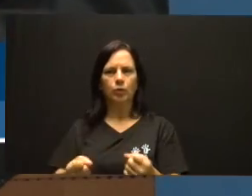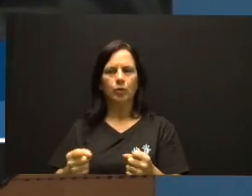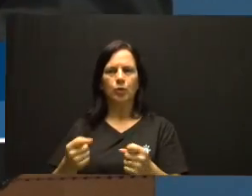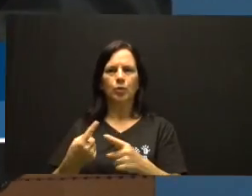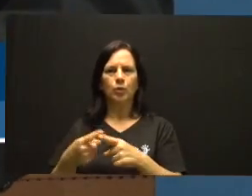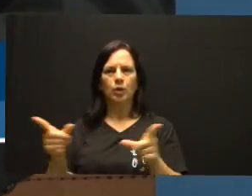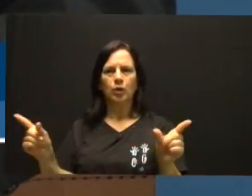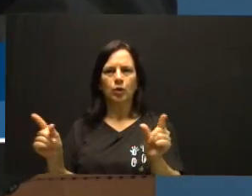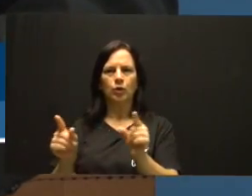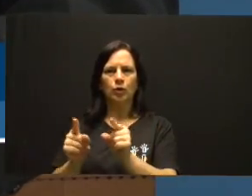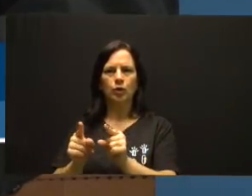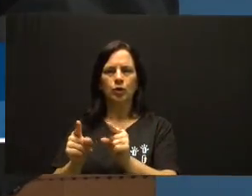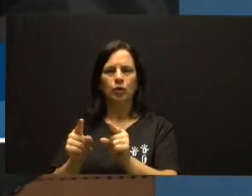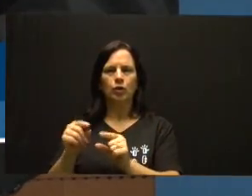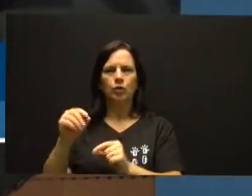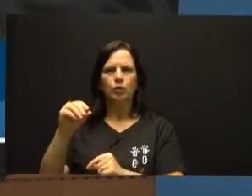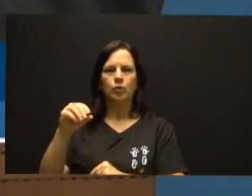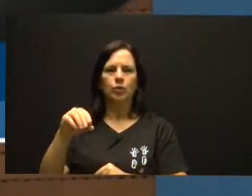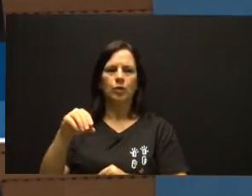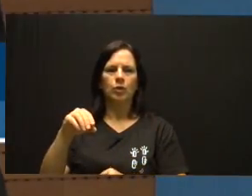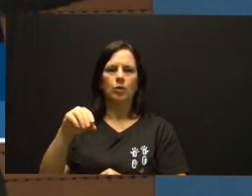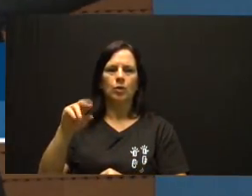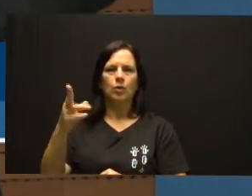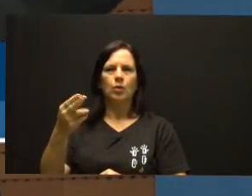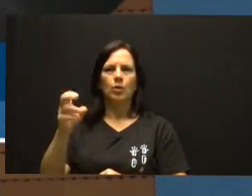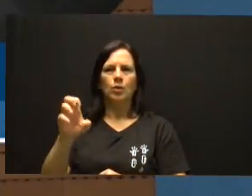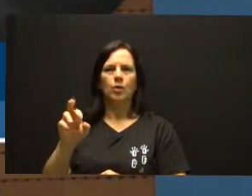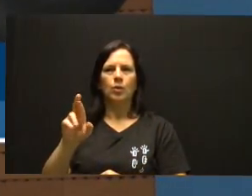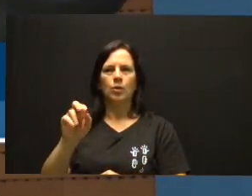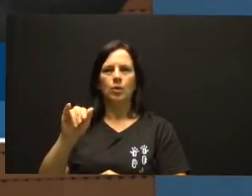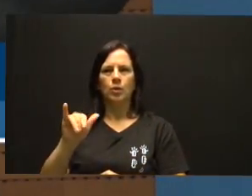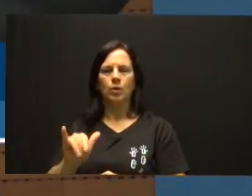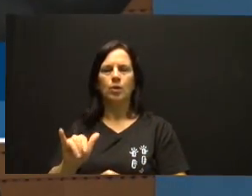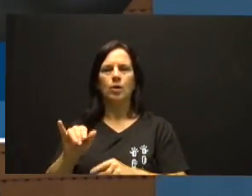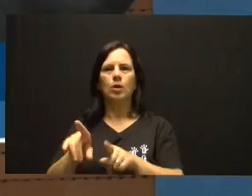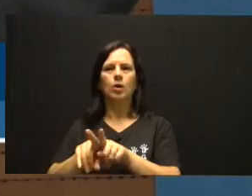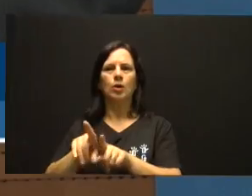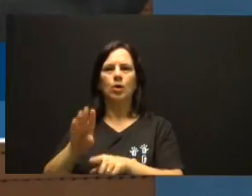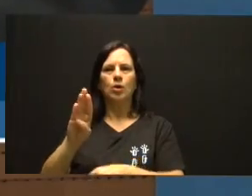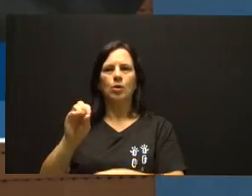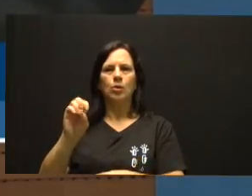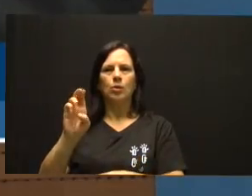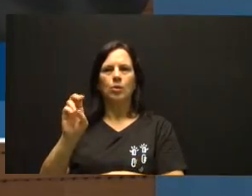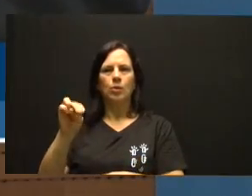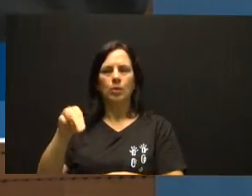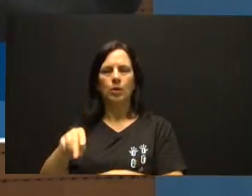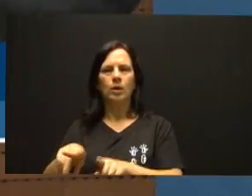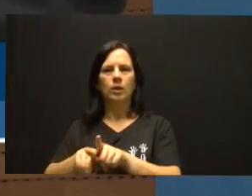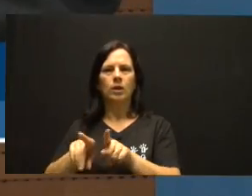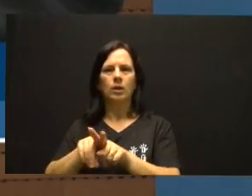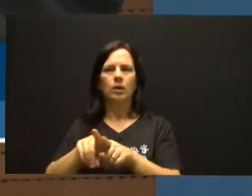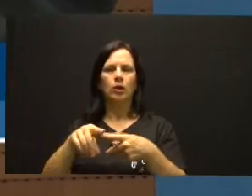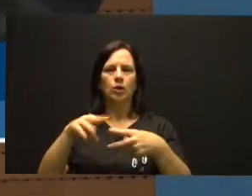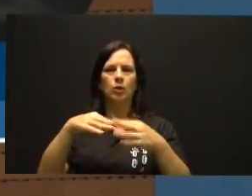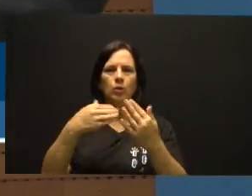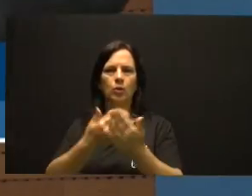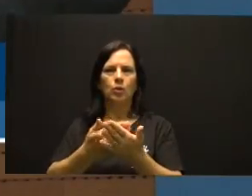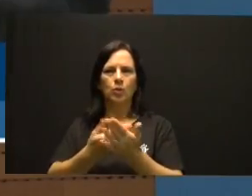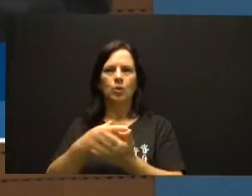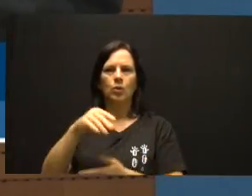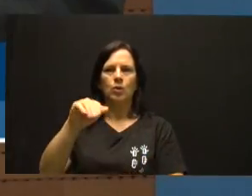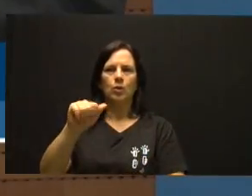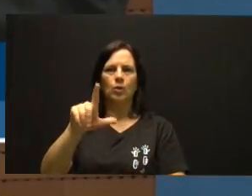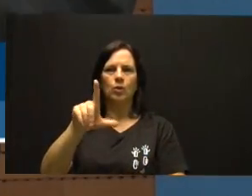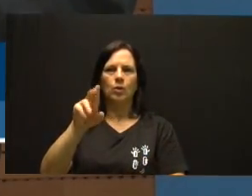diminuir uma classe na usina R. Borde, até para que desafogasse o Alagoas, né, a Ume Alagoas, eles